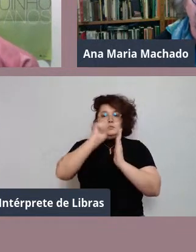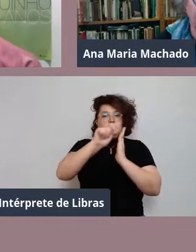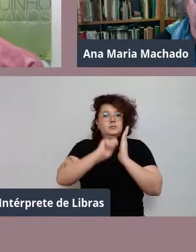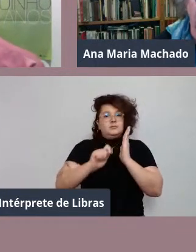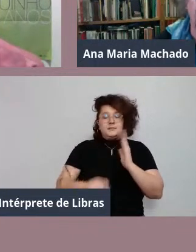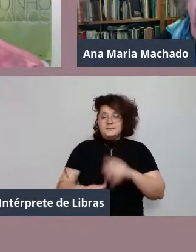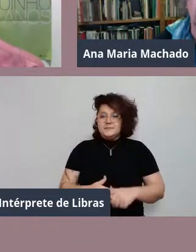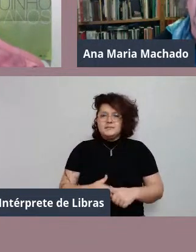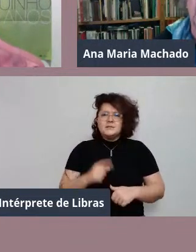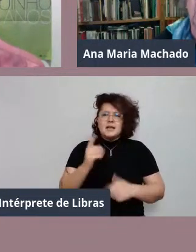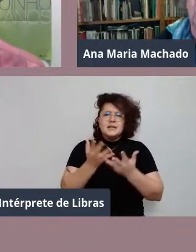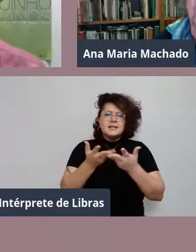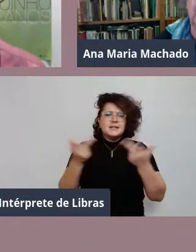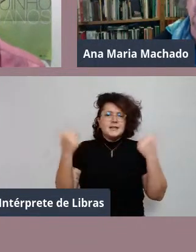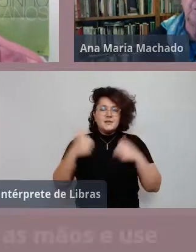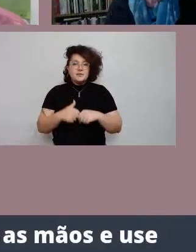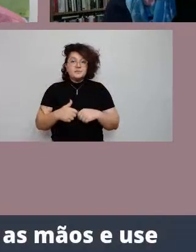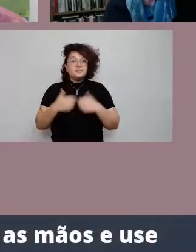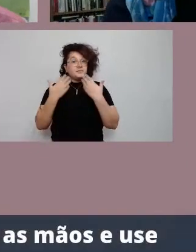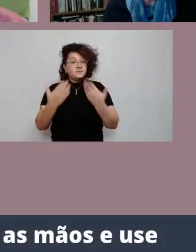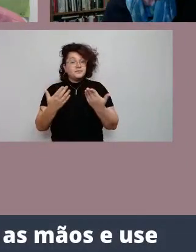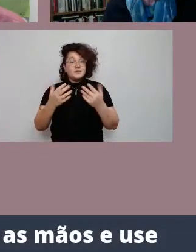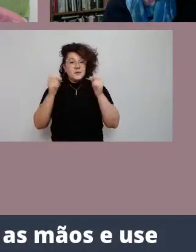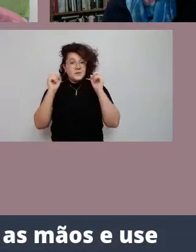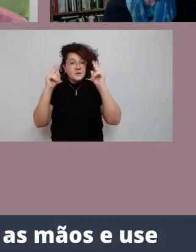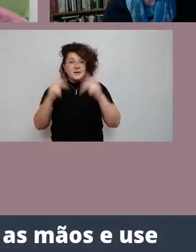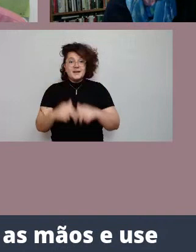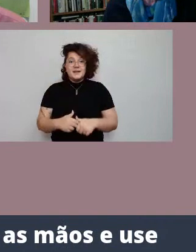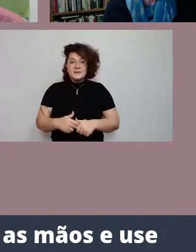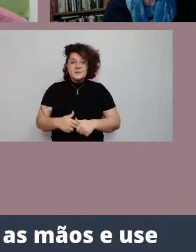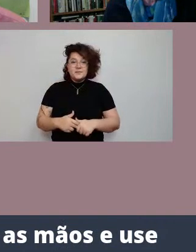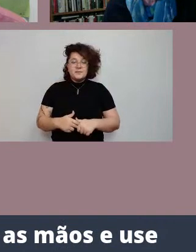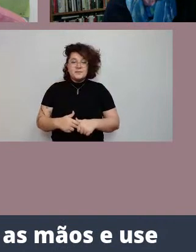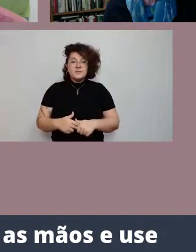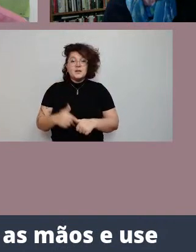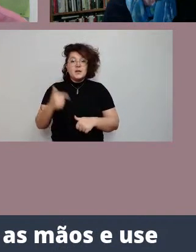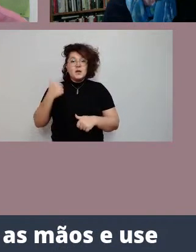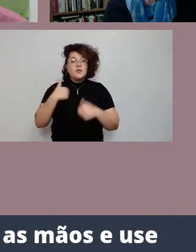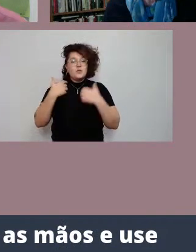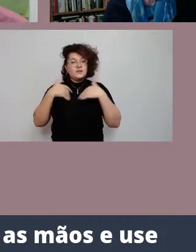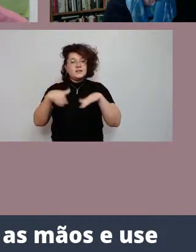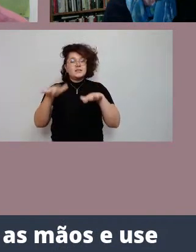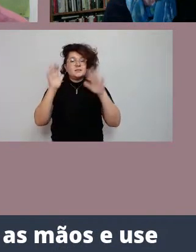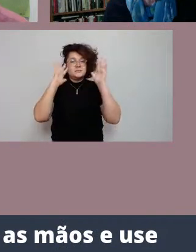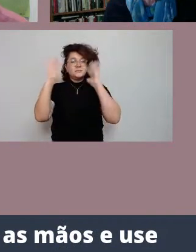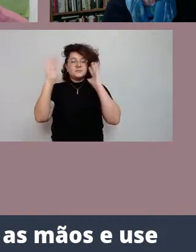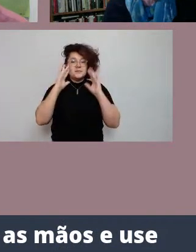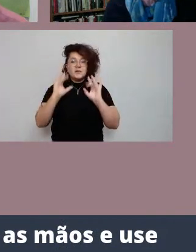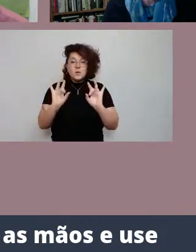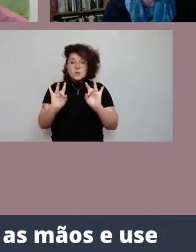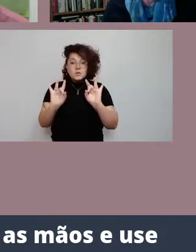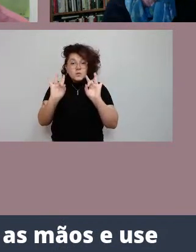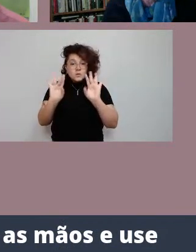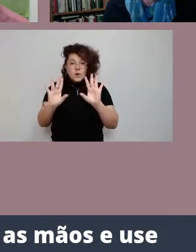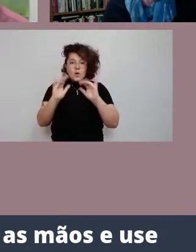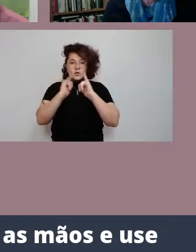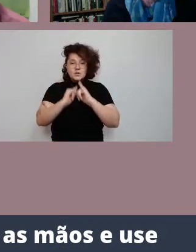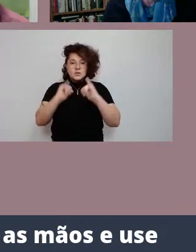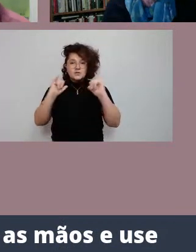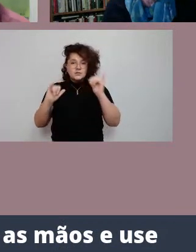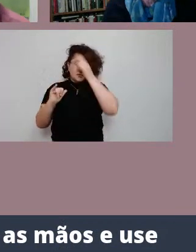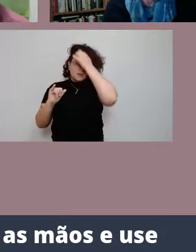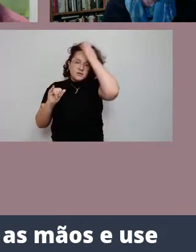incrível. Olha, então tá bom, eu vou deixar reverberando isso. Só queria, então, divulgar de